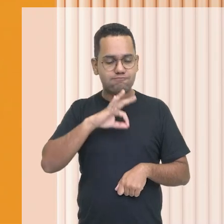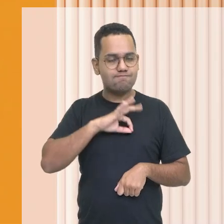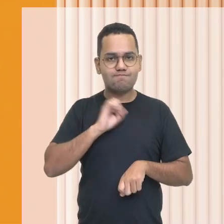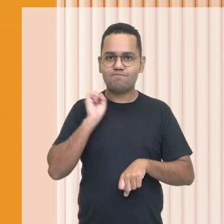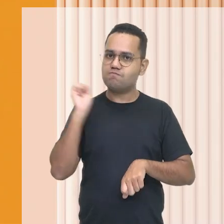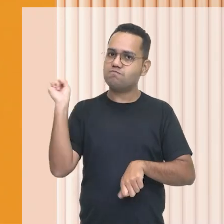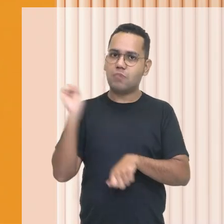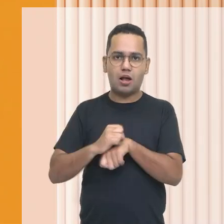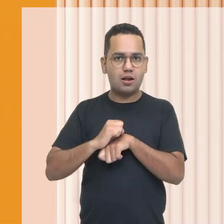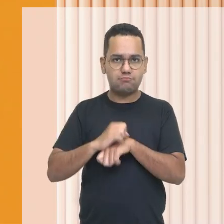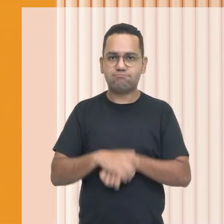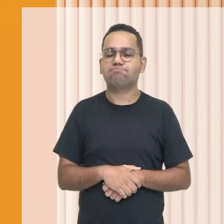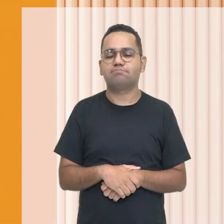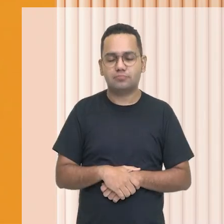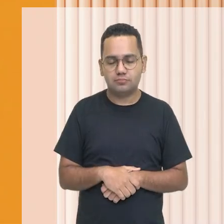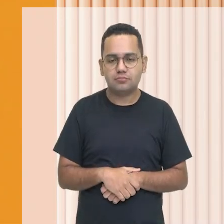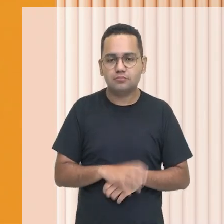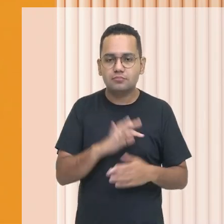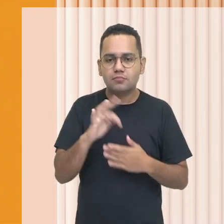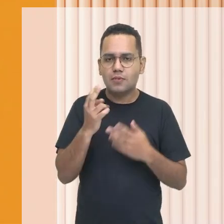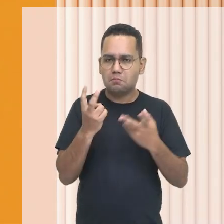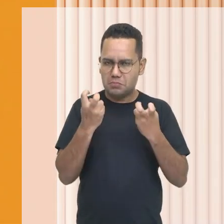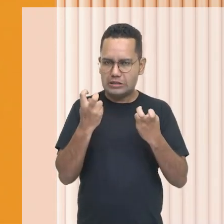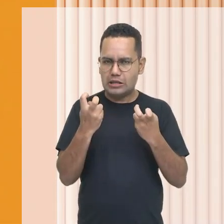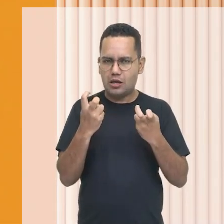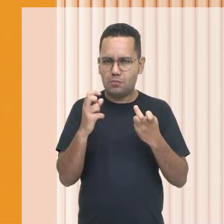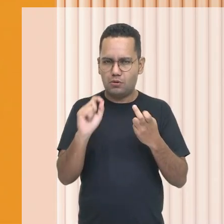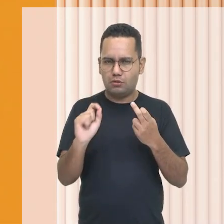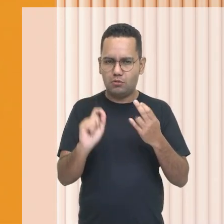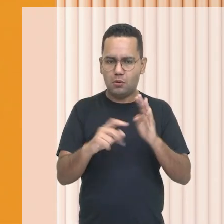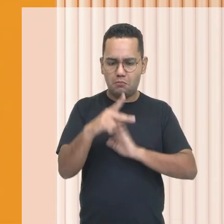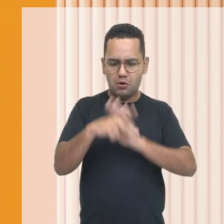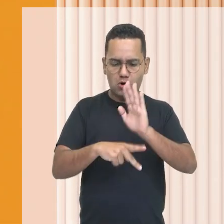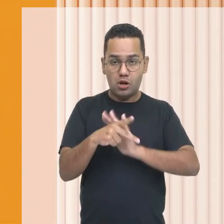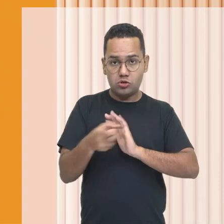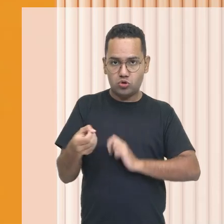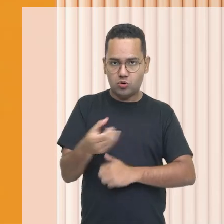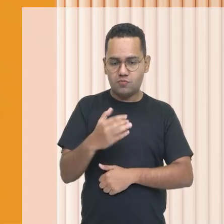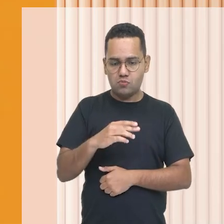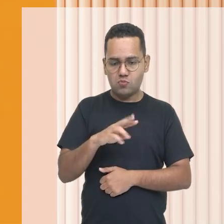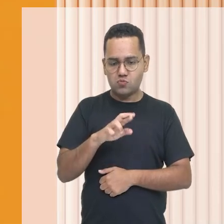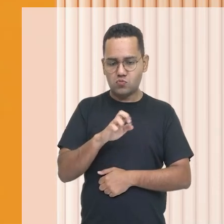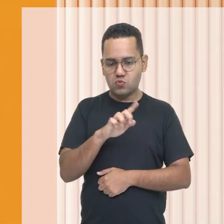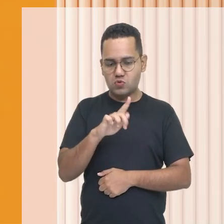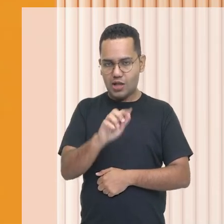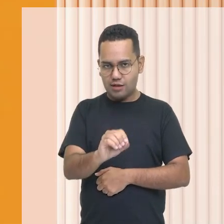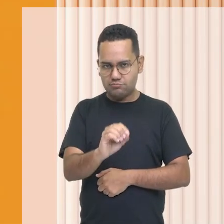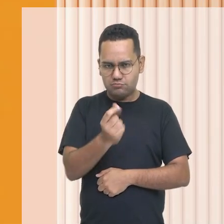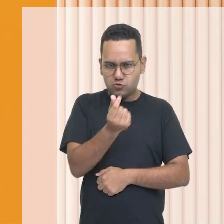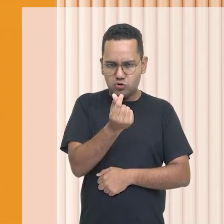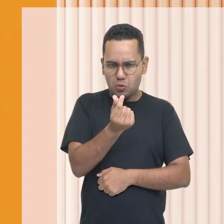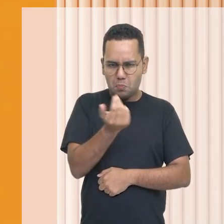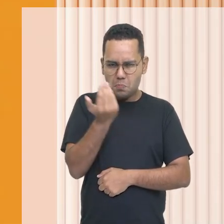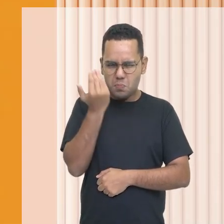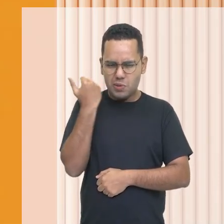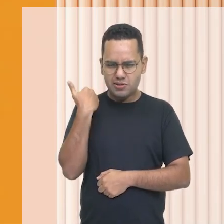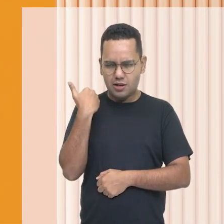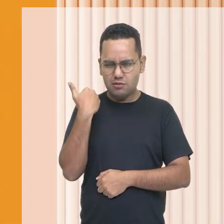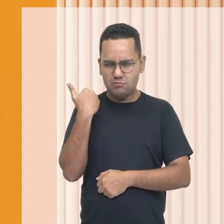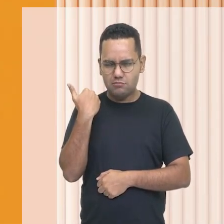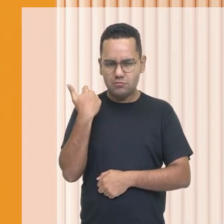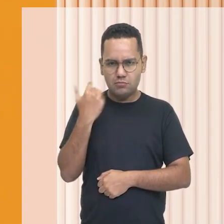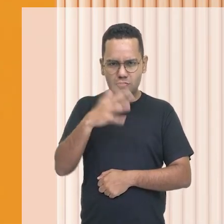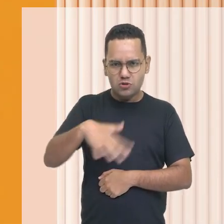essa implementação de uma nova moeda, né, ela não vai agradar,